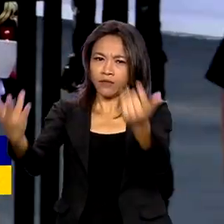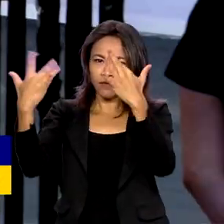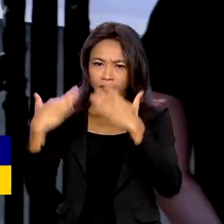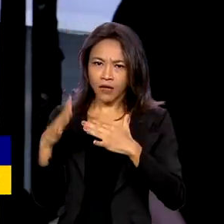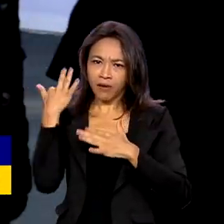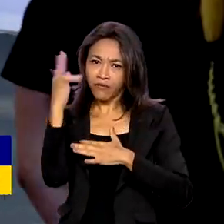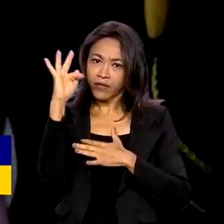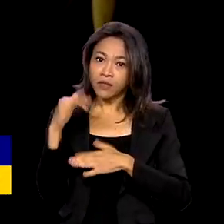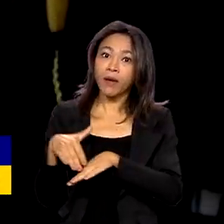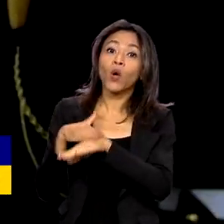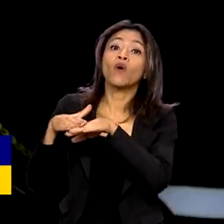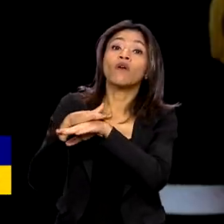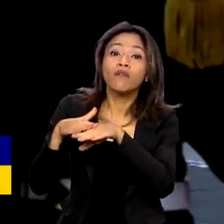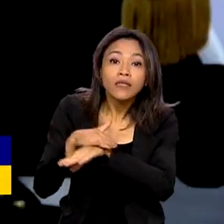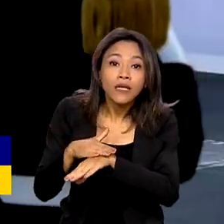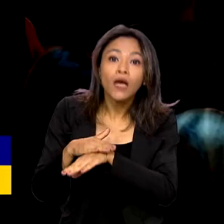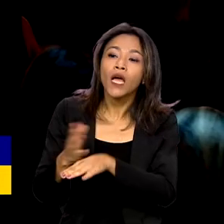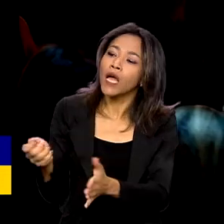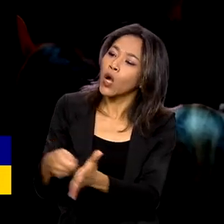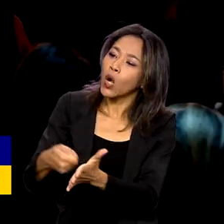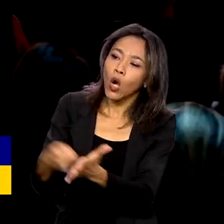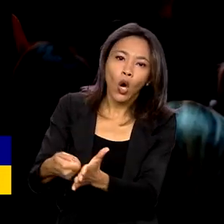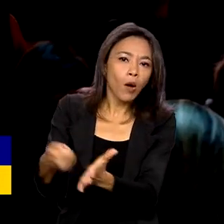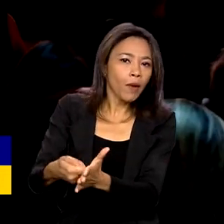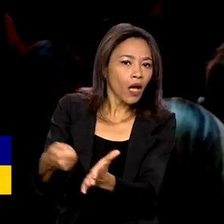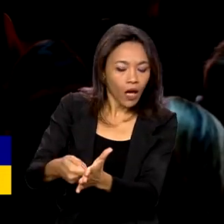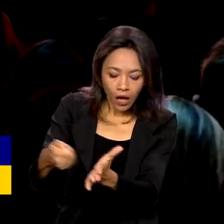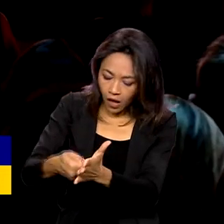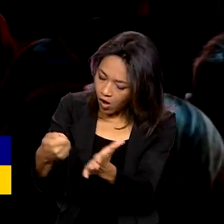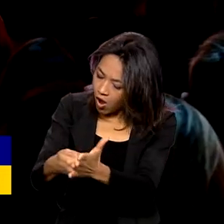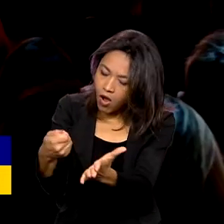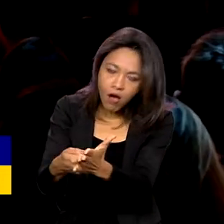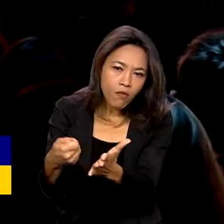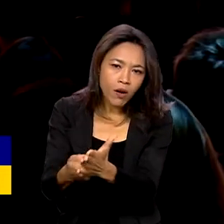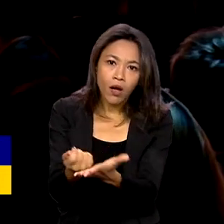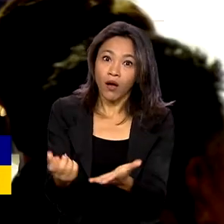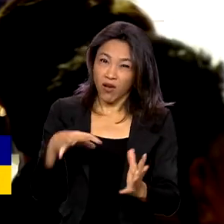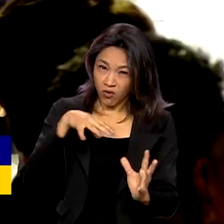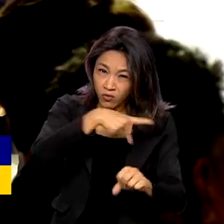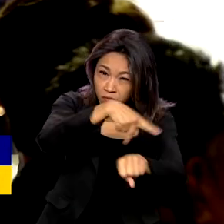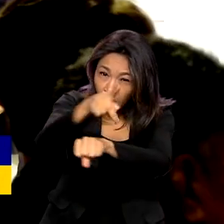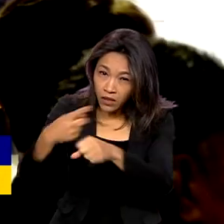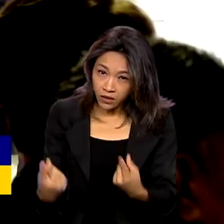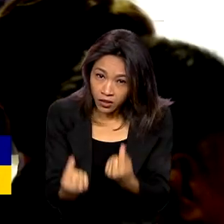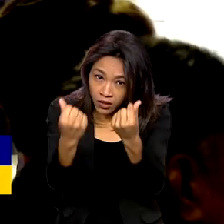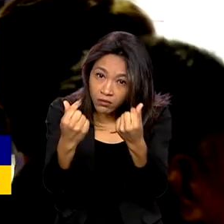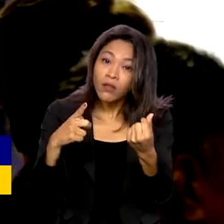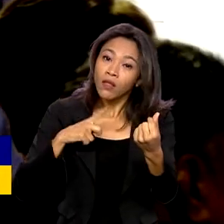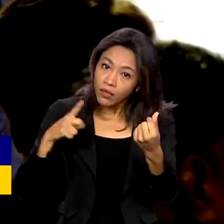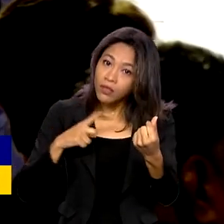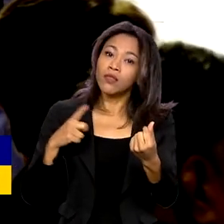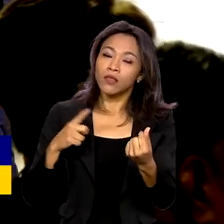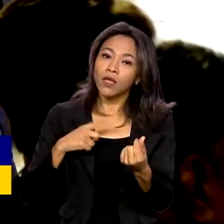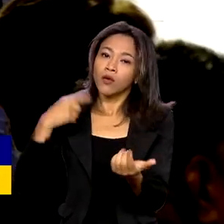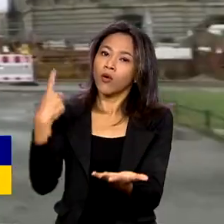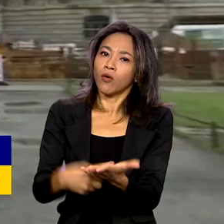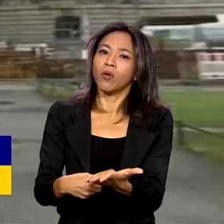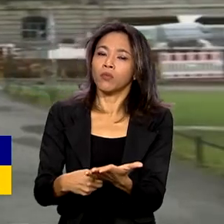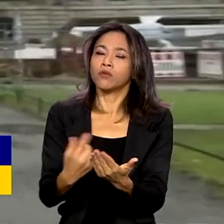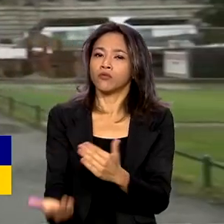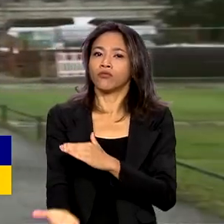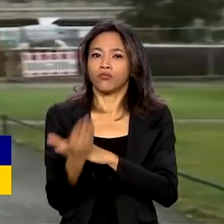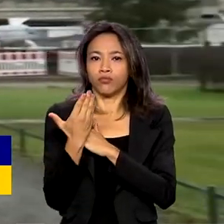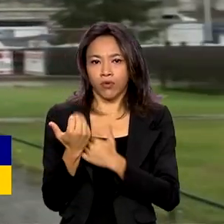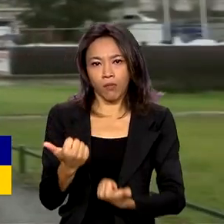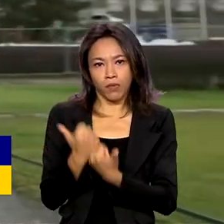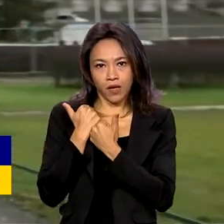do que conversar. A hora é de cobrar. Nisso, o mundo rico tem condições e obrigações. On doit s'engager en parallèle. A